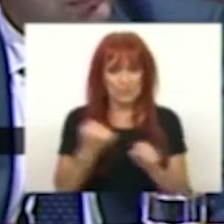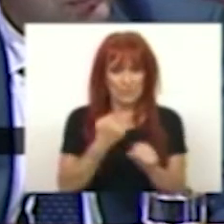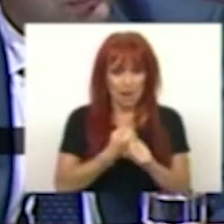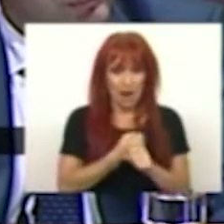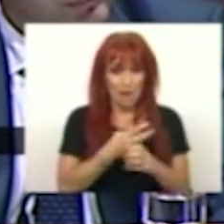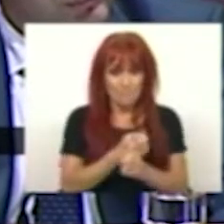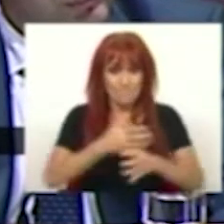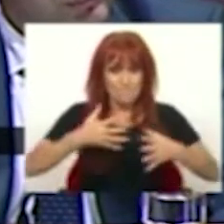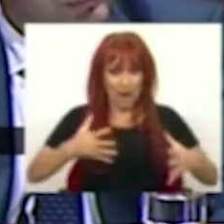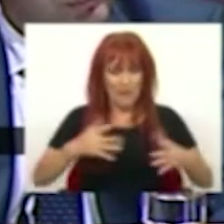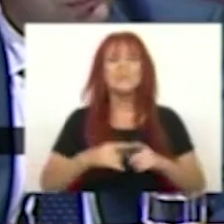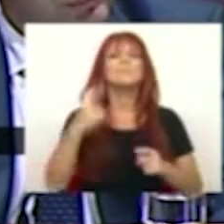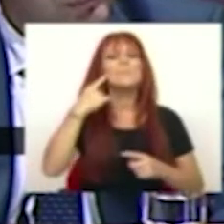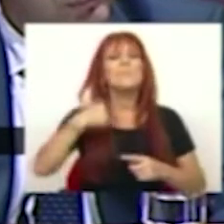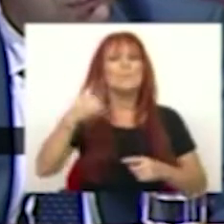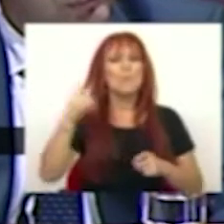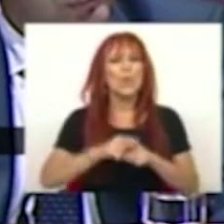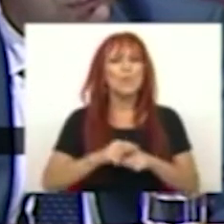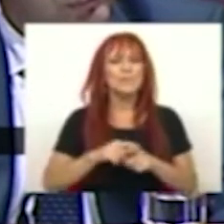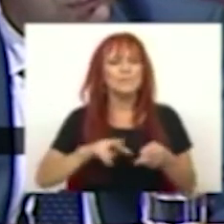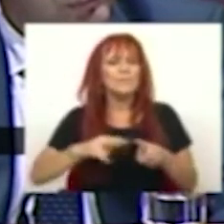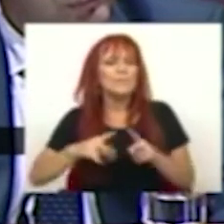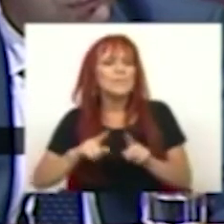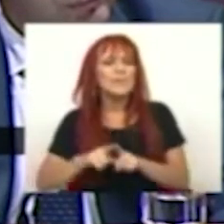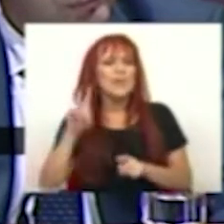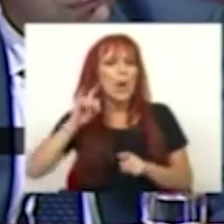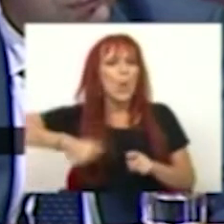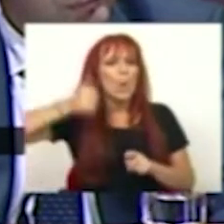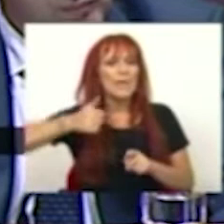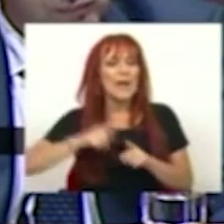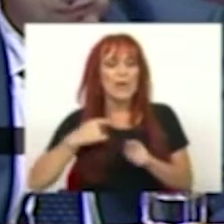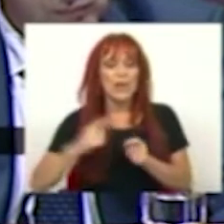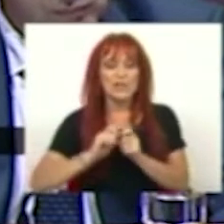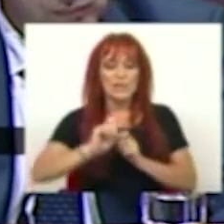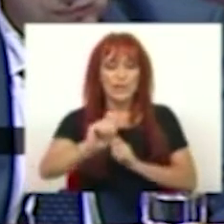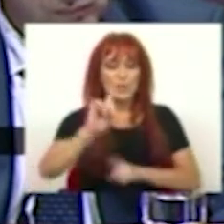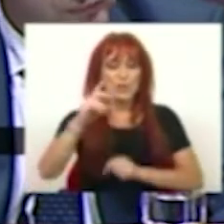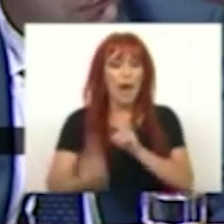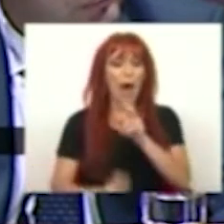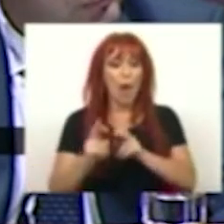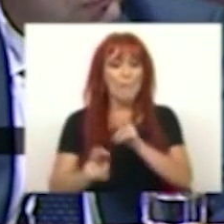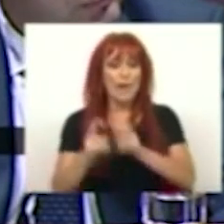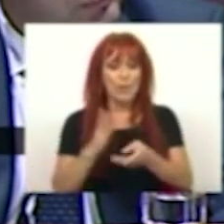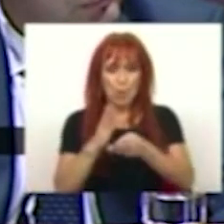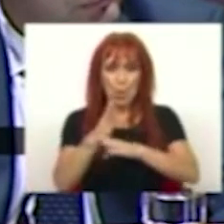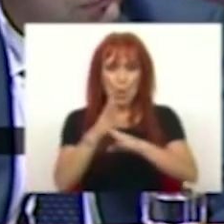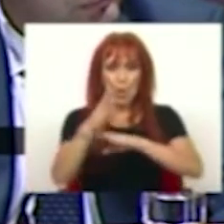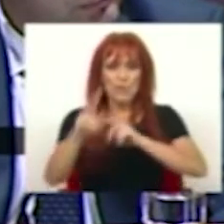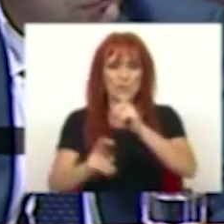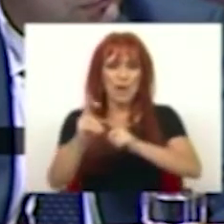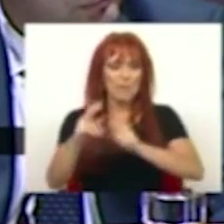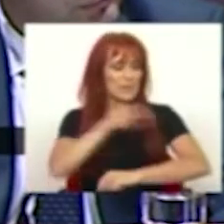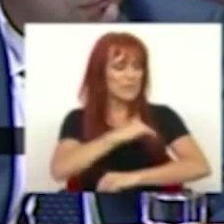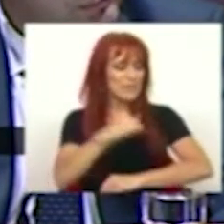trabalho, está demonstrado o acerto da prioridade que definimos de aumento continuado do